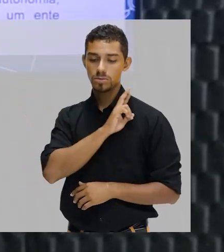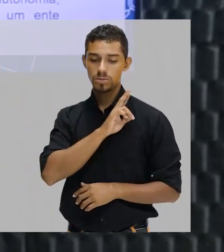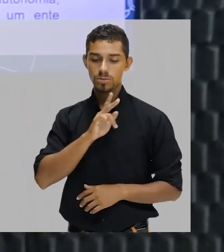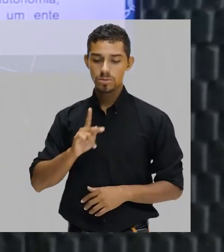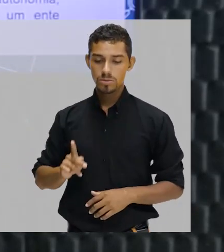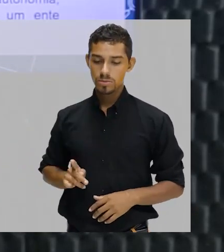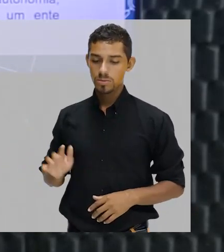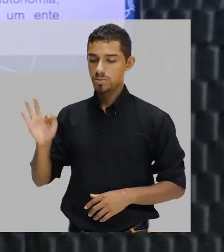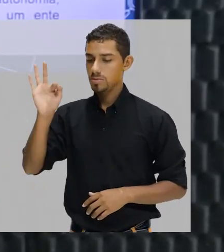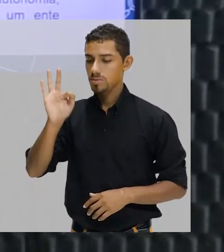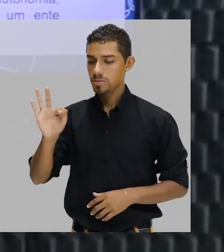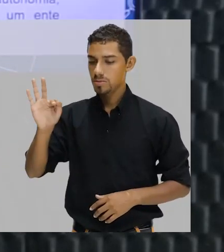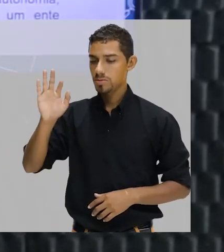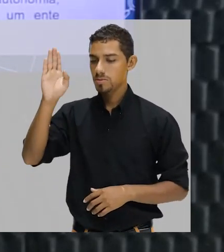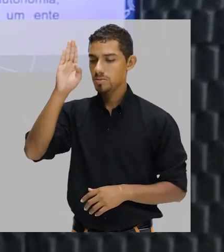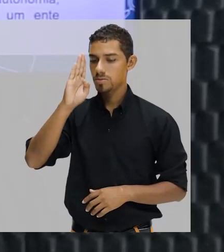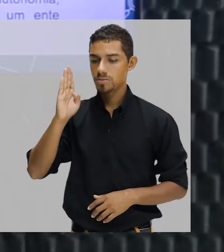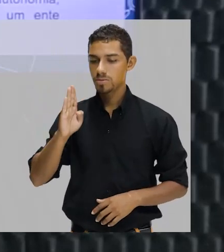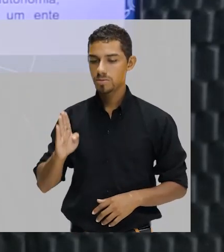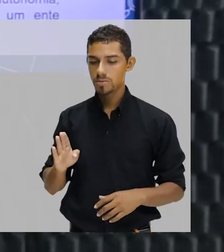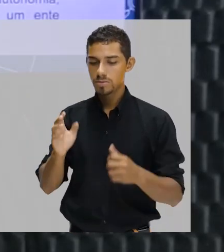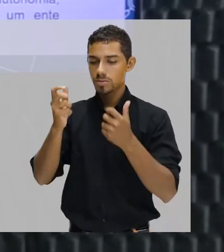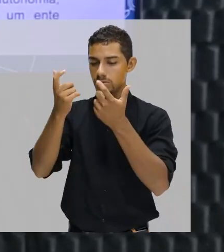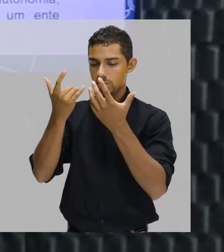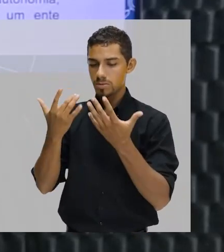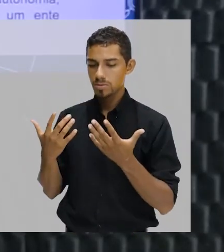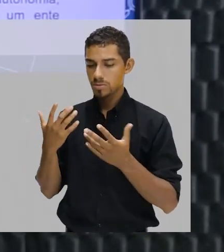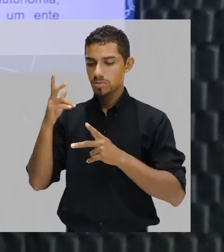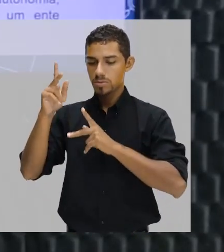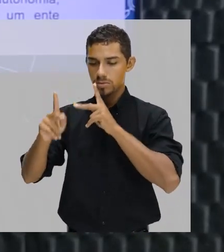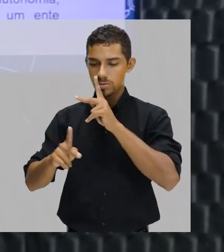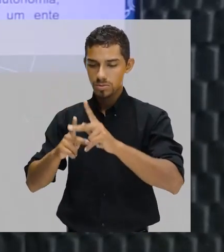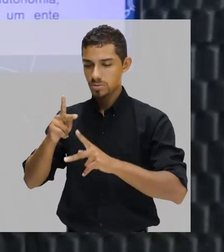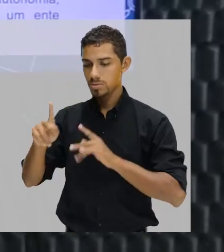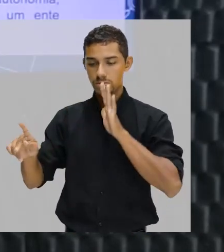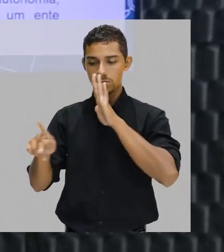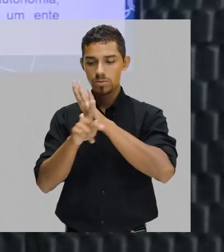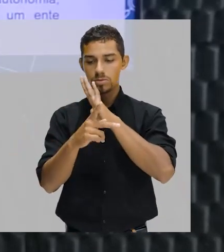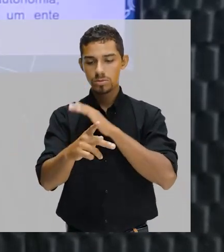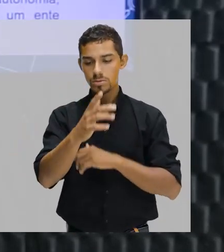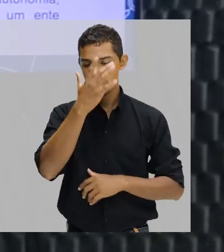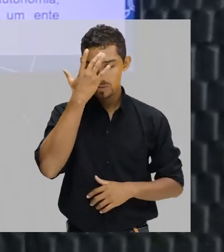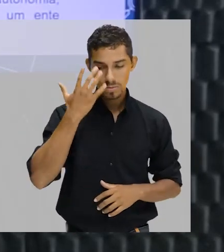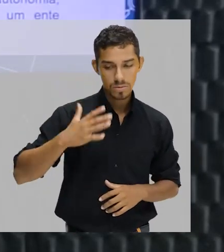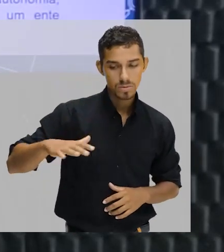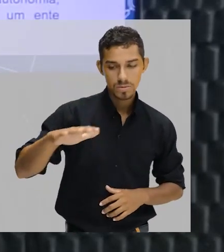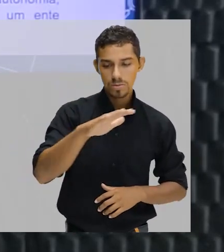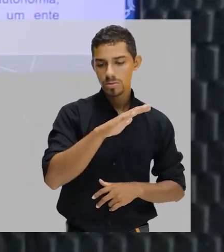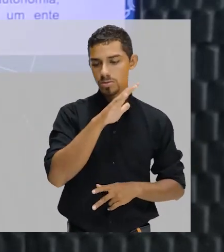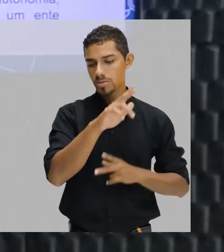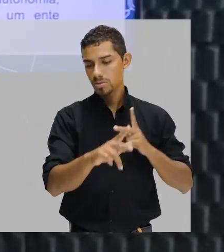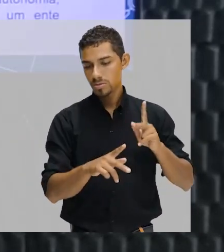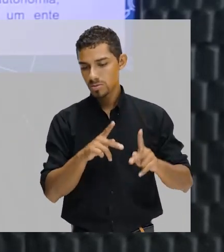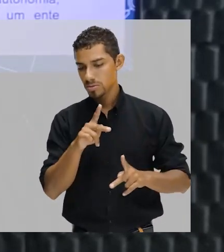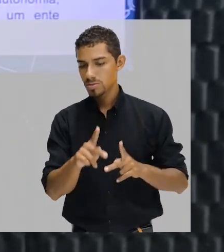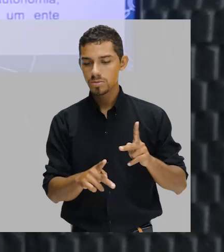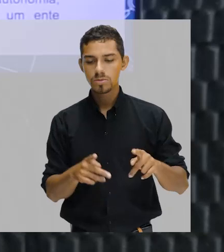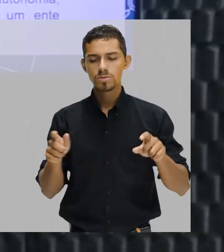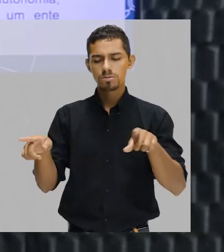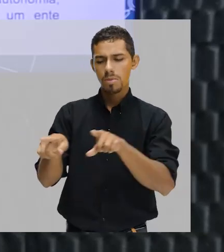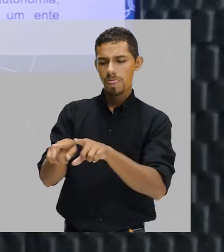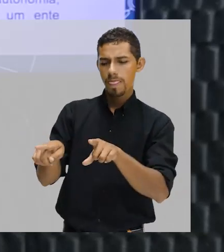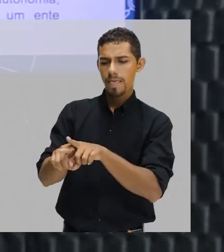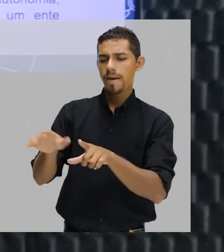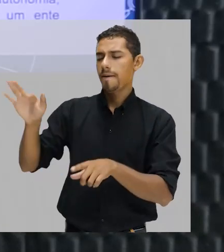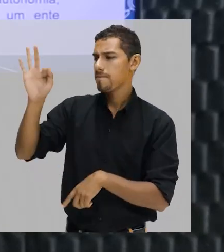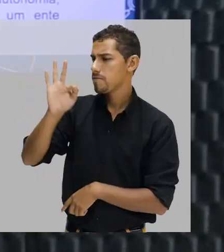Brasil, república, onde o poder emana do povo para o povo, e a federação, que é a união indissolúvel dos